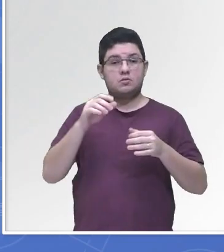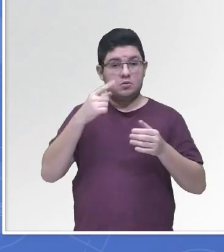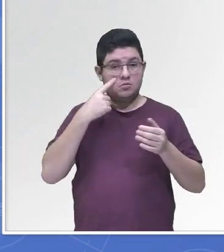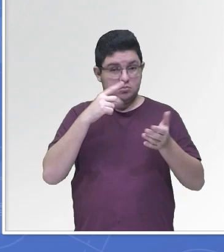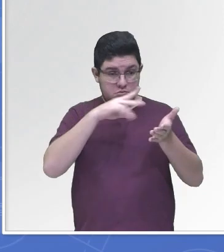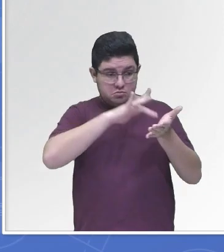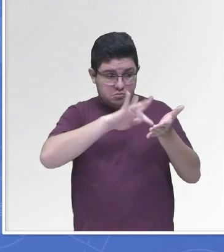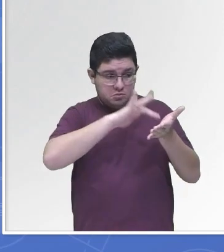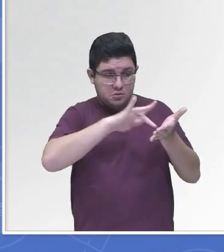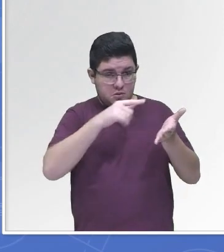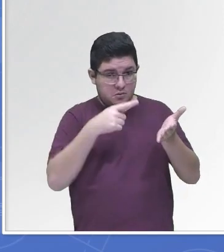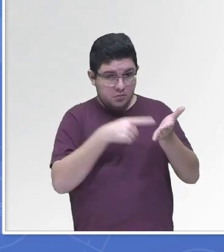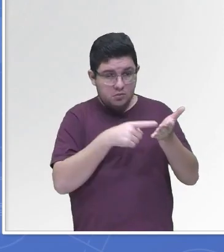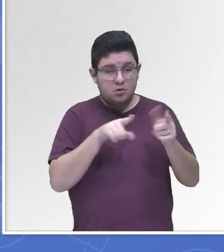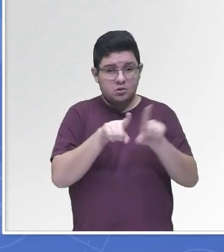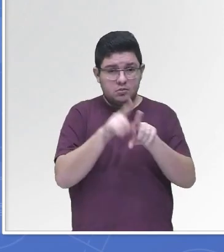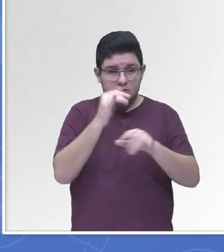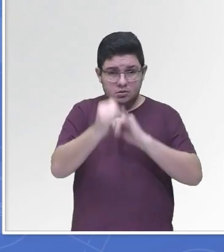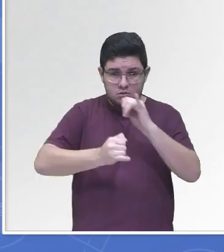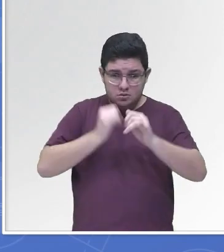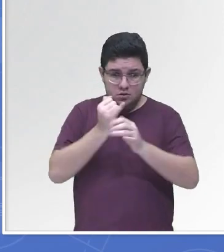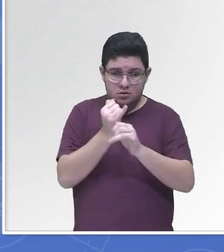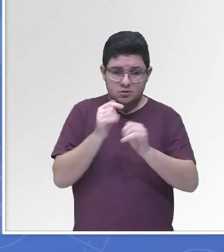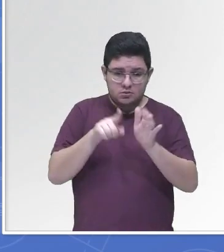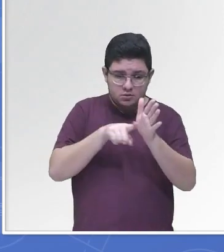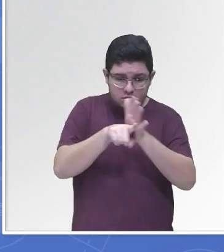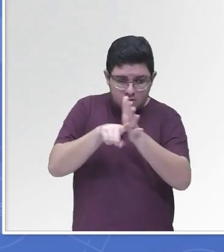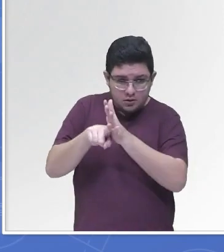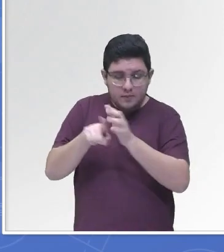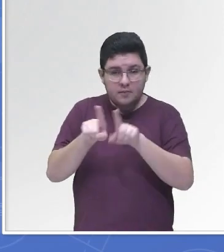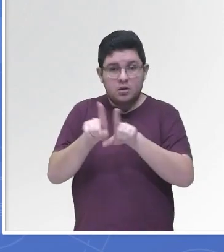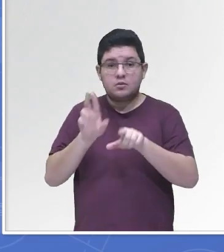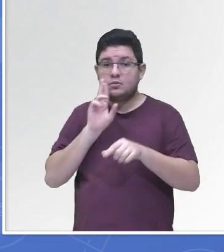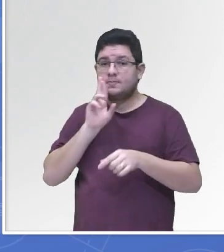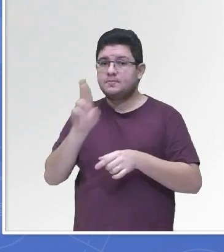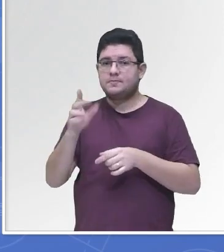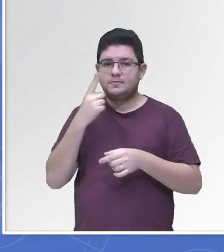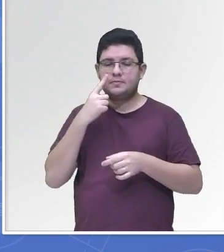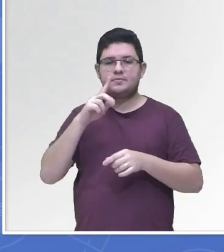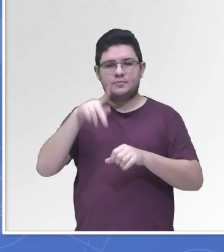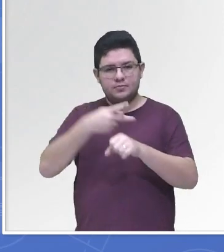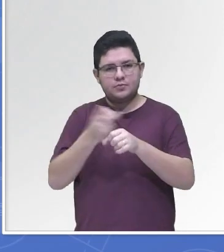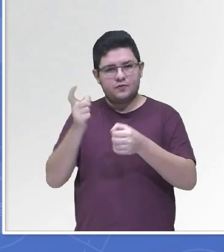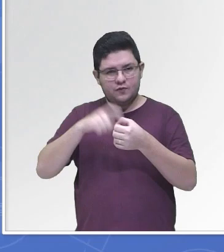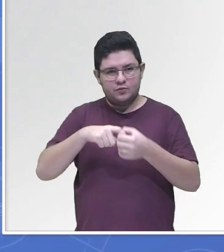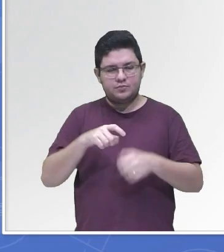digital, pesquisem pela internet, mas vamos tentar dar essas respostas aí. Até mais!